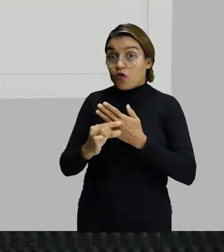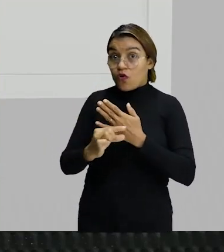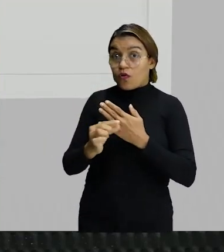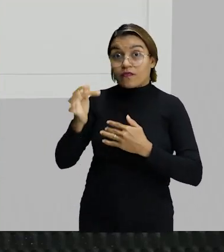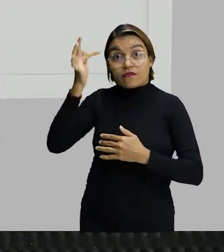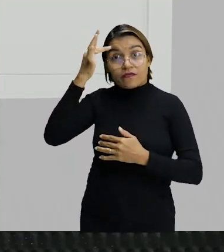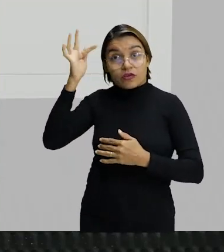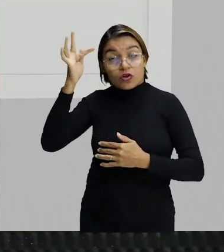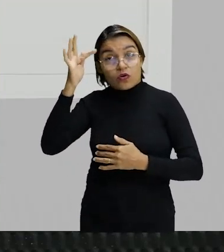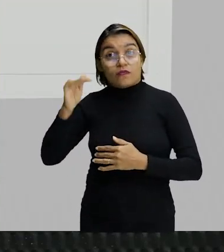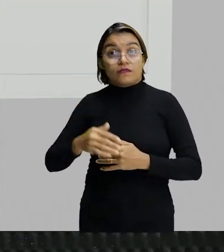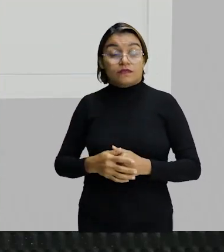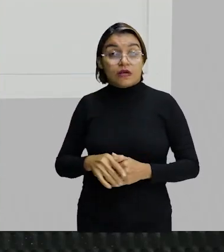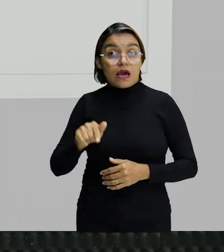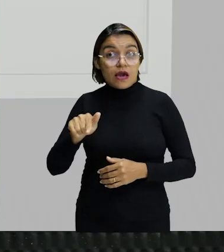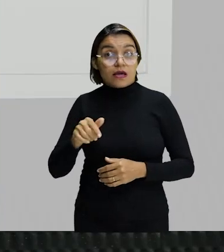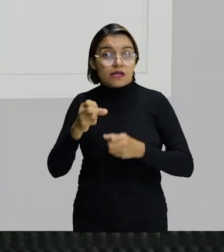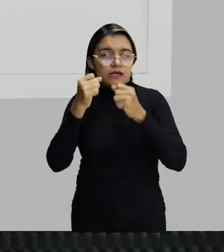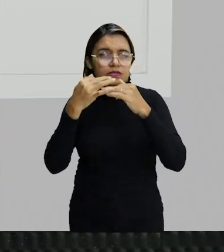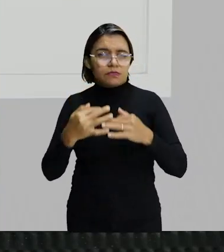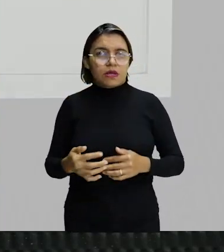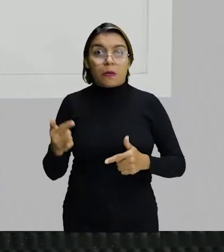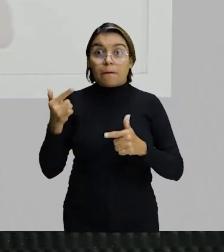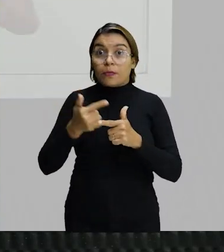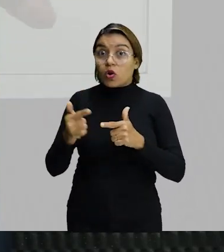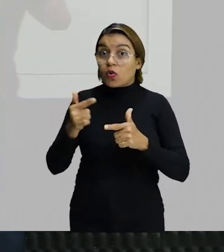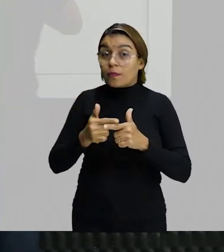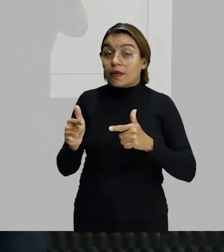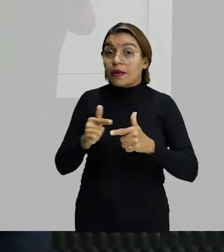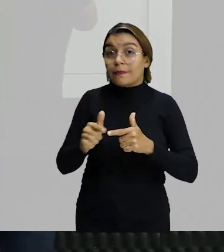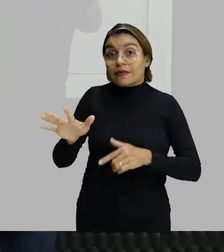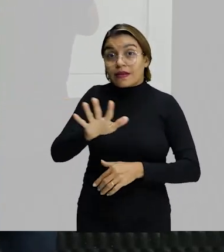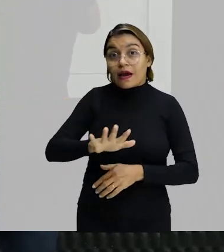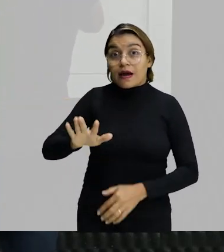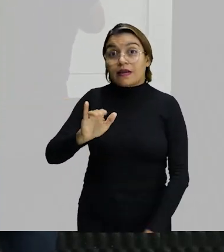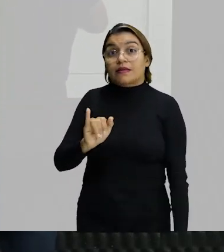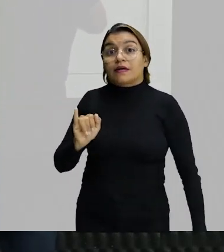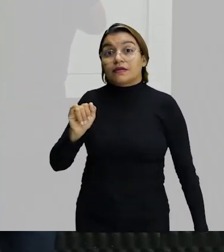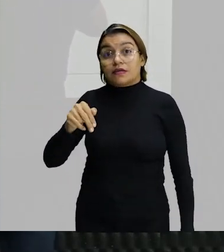filósofo empirista. Hume fala dos problemas da indução.